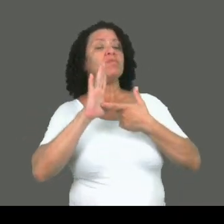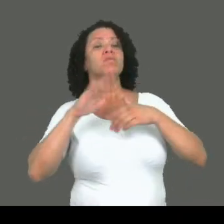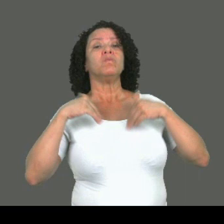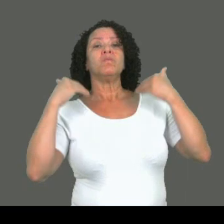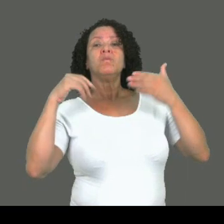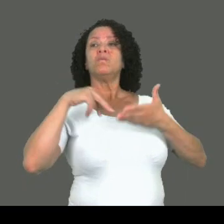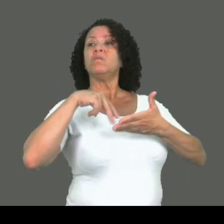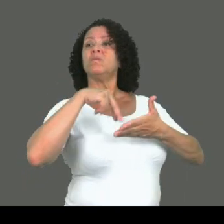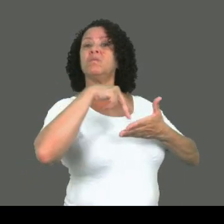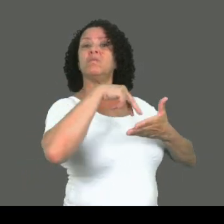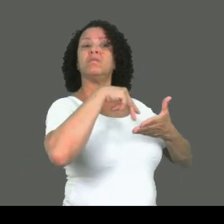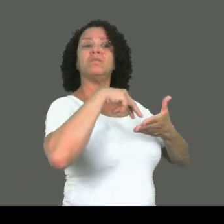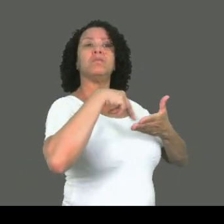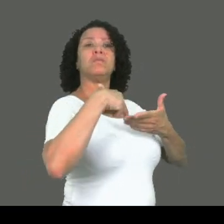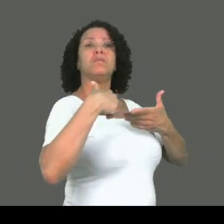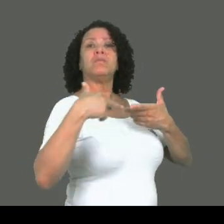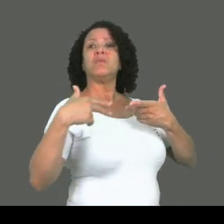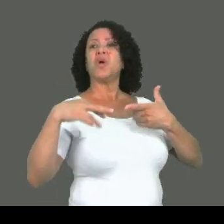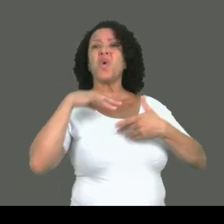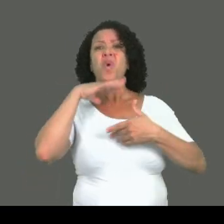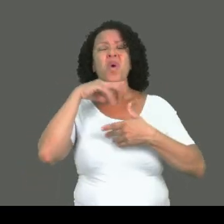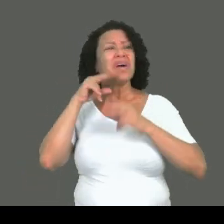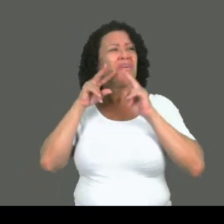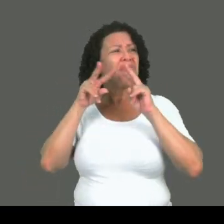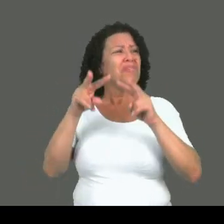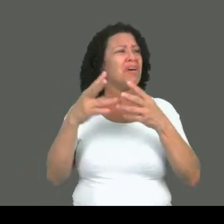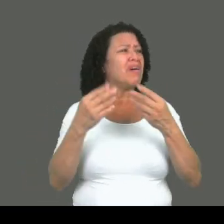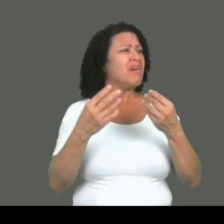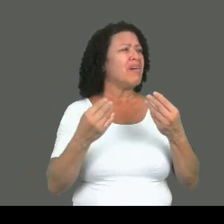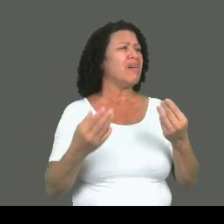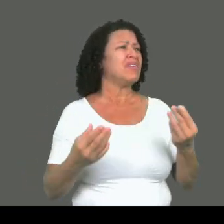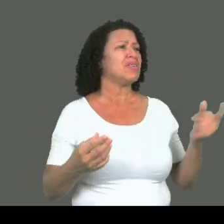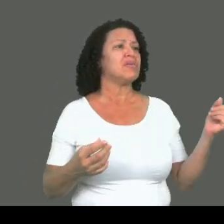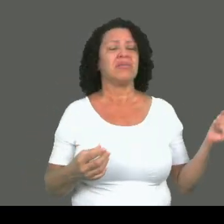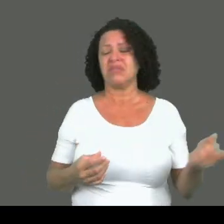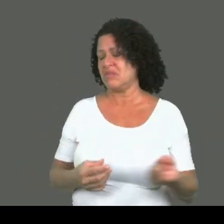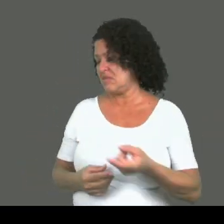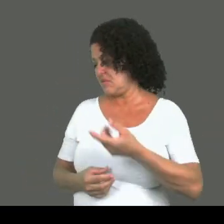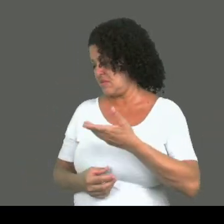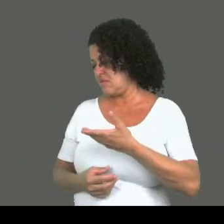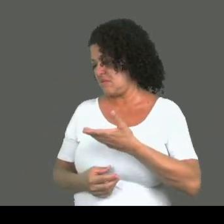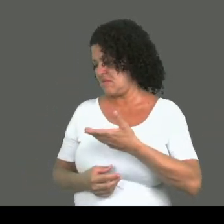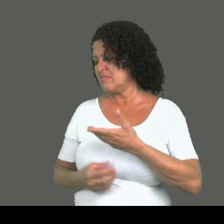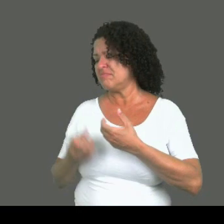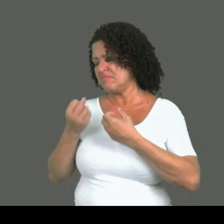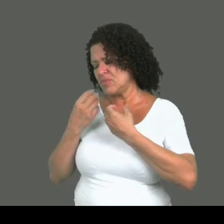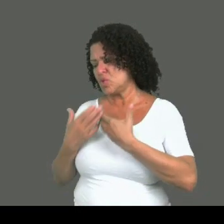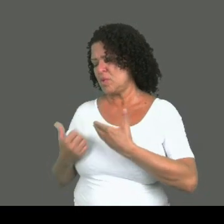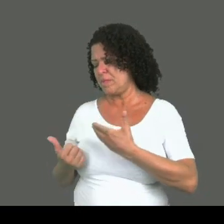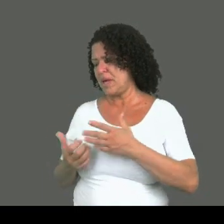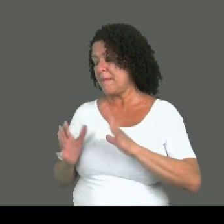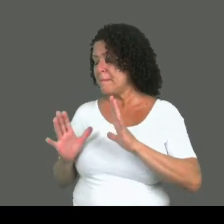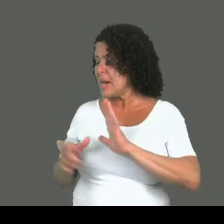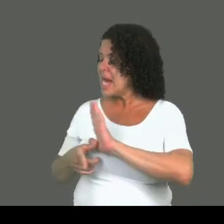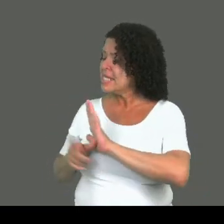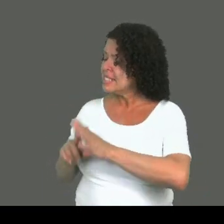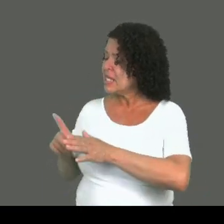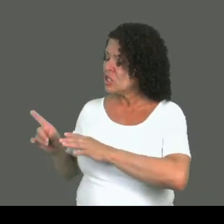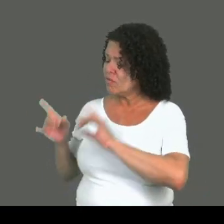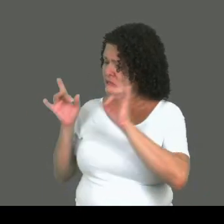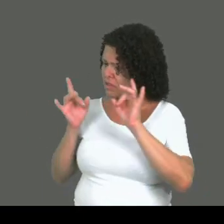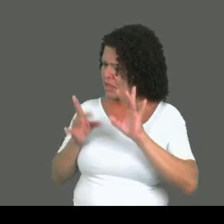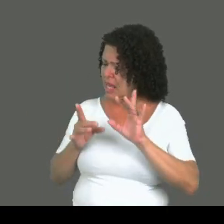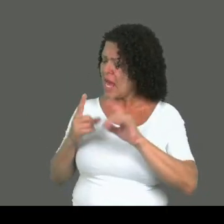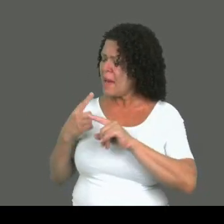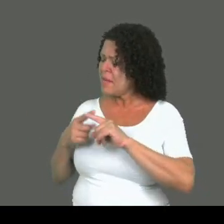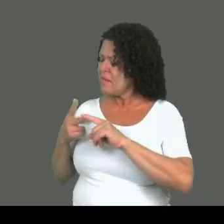e tantas outras coisas ruins que eu vejo." E aí o velho diz: "Muito bem, mas antes que você vá, eu